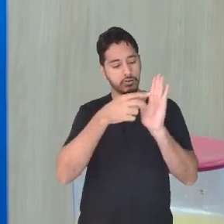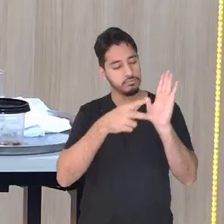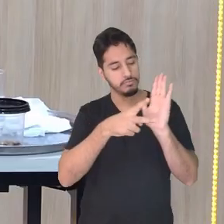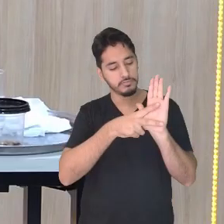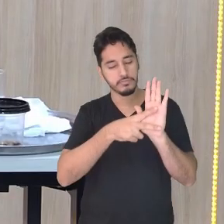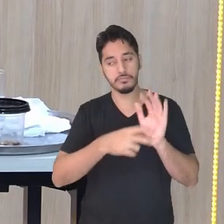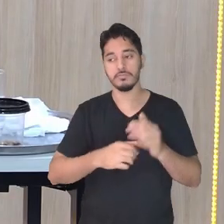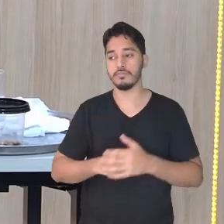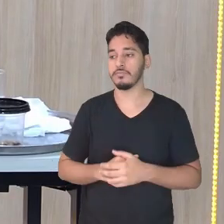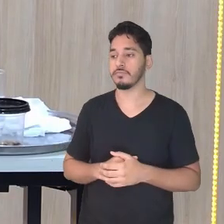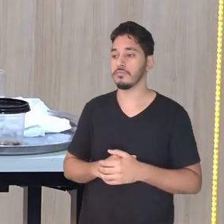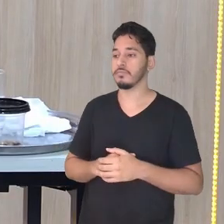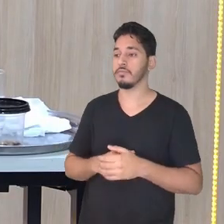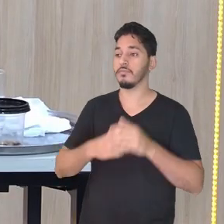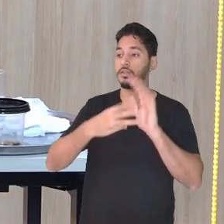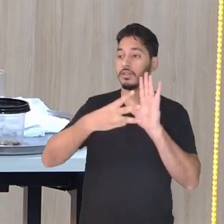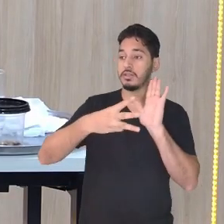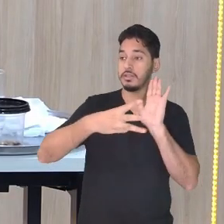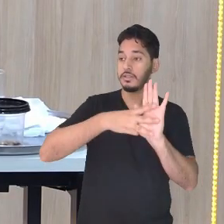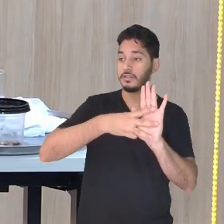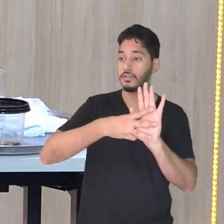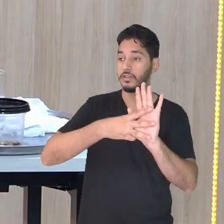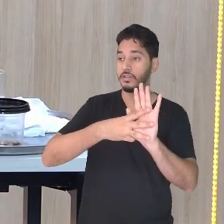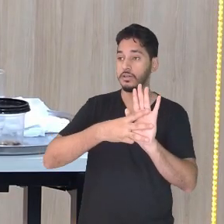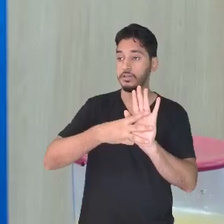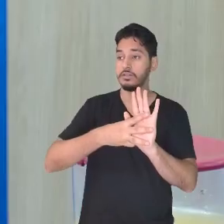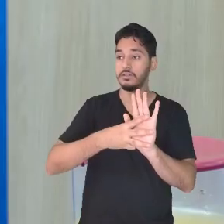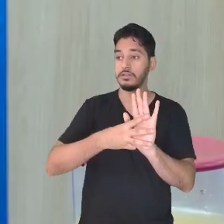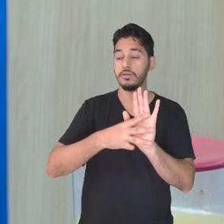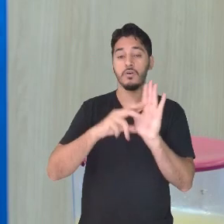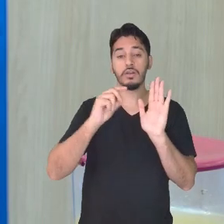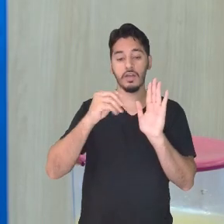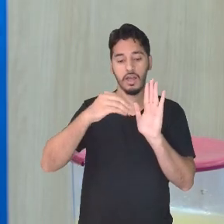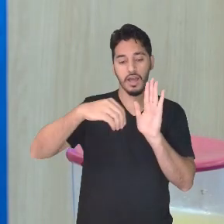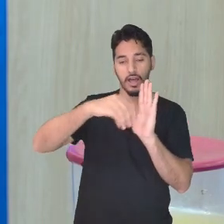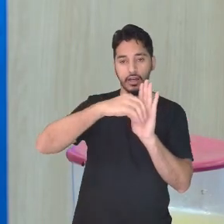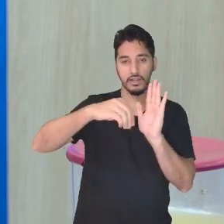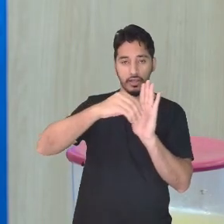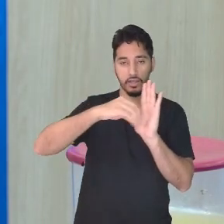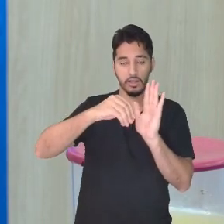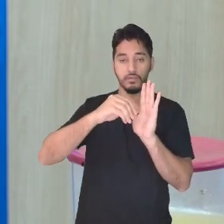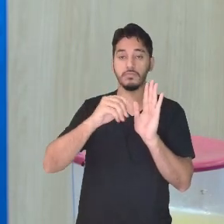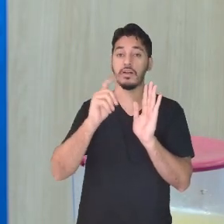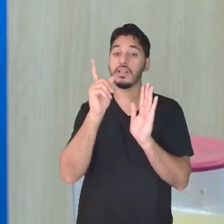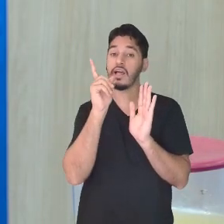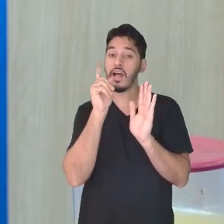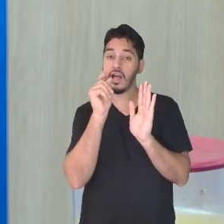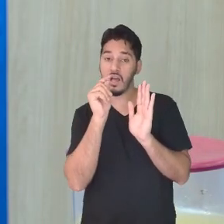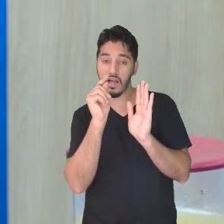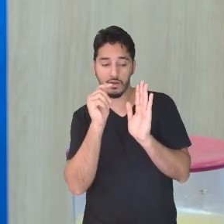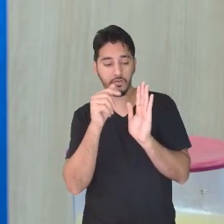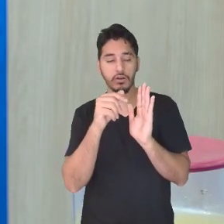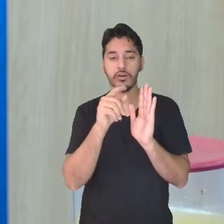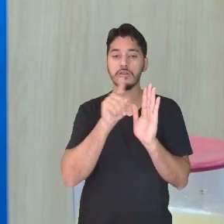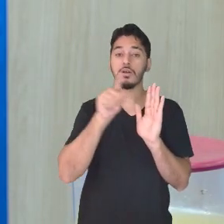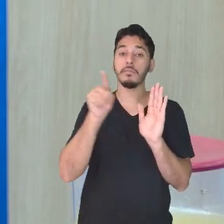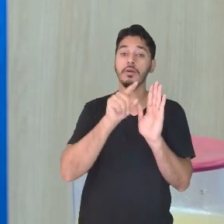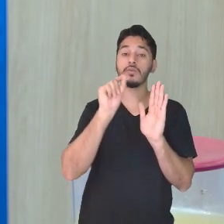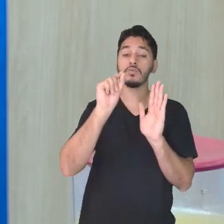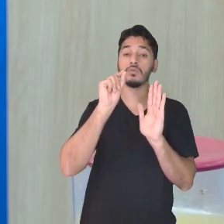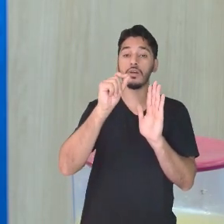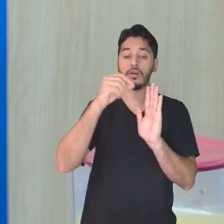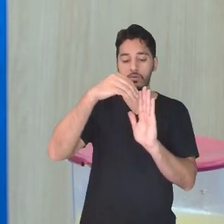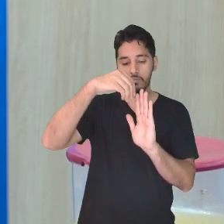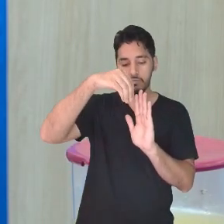A questão aqui de 3 fases, né? A questão da areia, da água que está aí bem turva e da presença aí